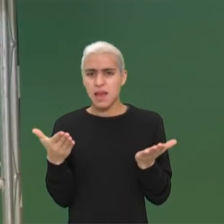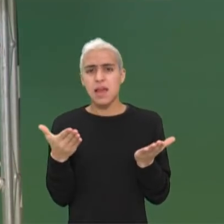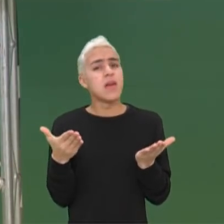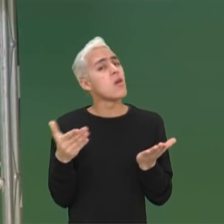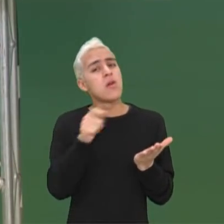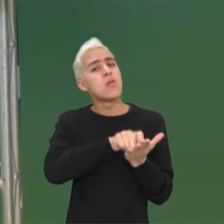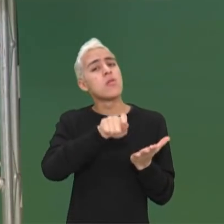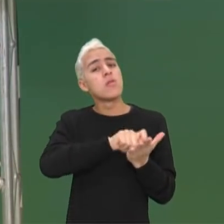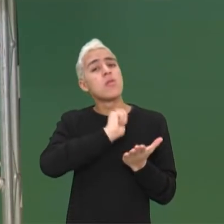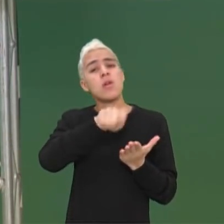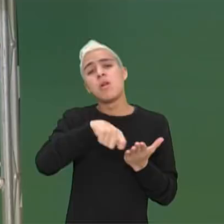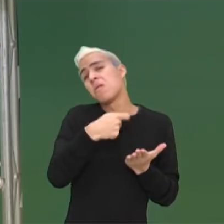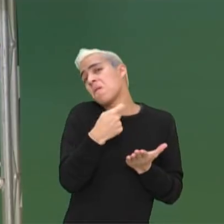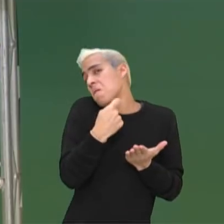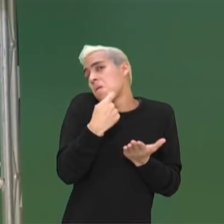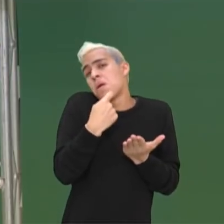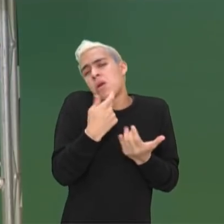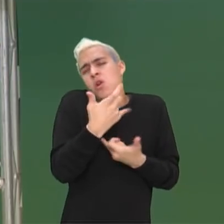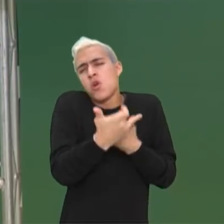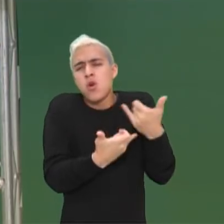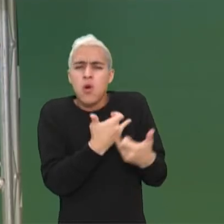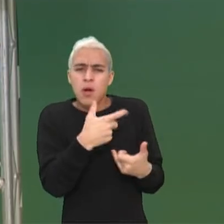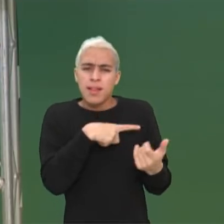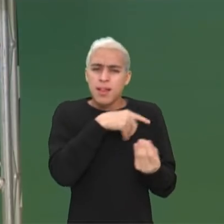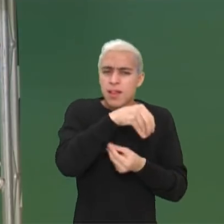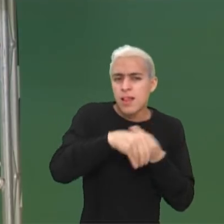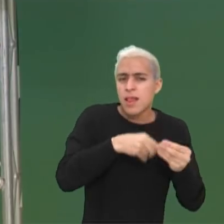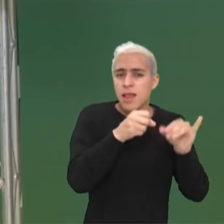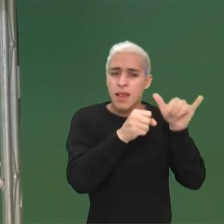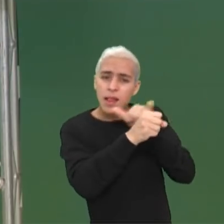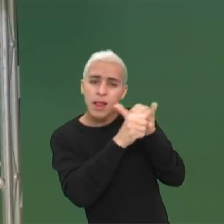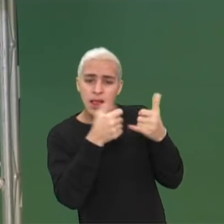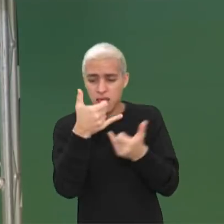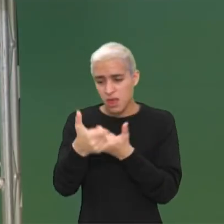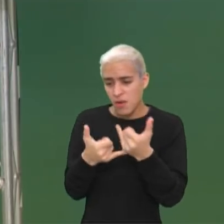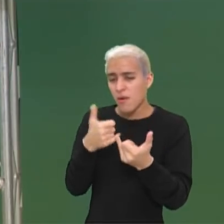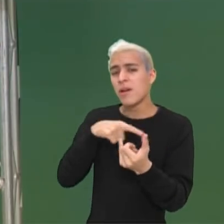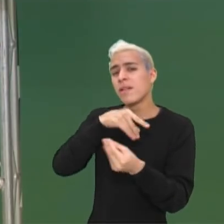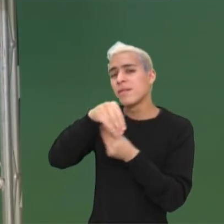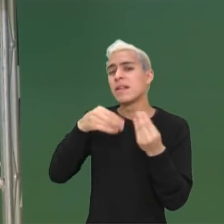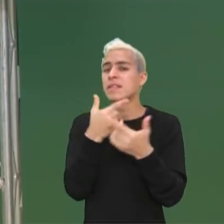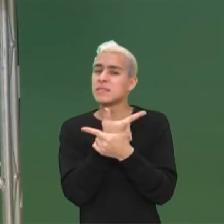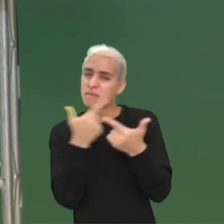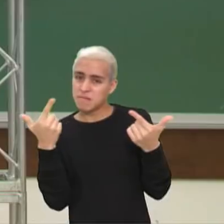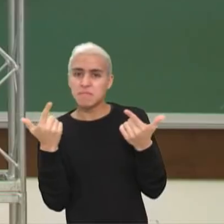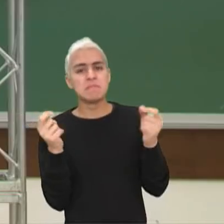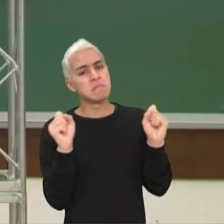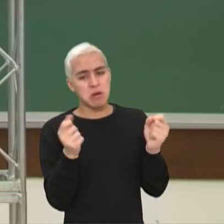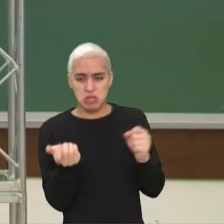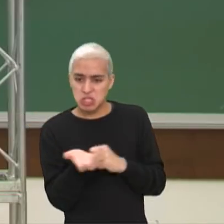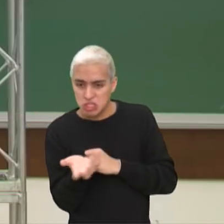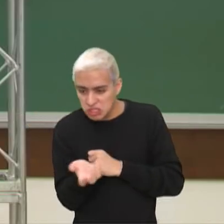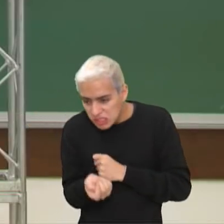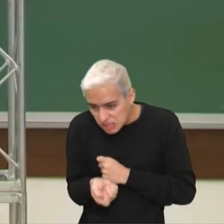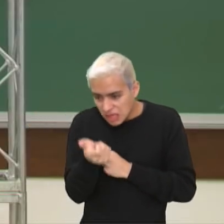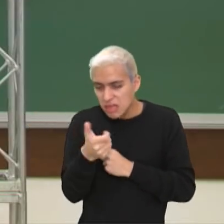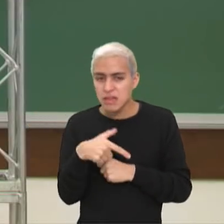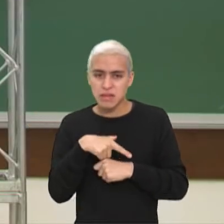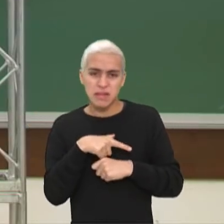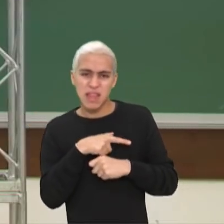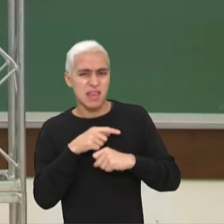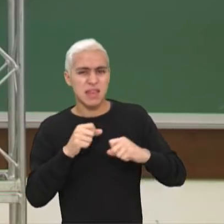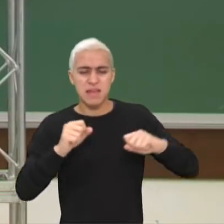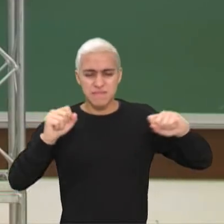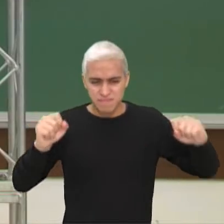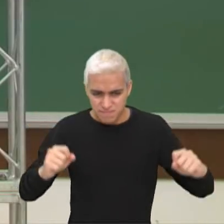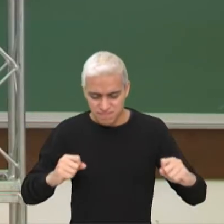escrevam sobre um jogo que se utiliza estratégia e o jogo que utiliza da sorte. Pode ser os dados, mas como eu falei, tem o par ou ímpar, tem